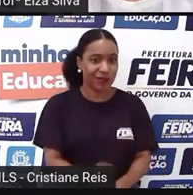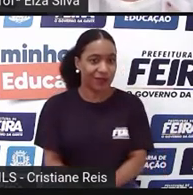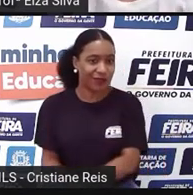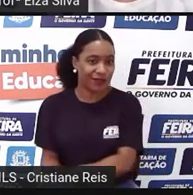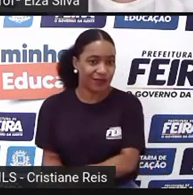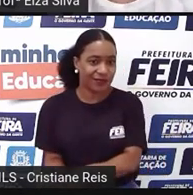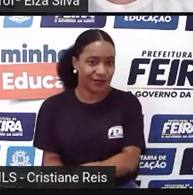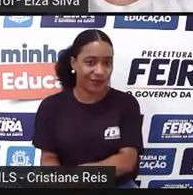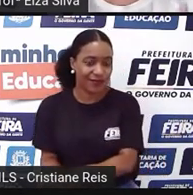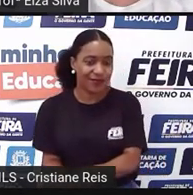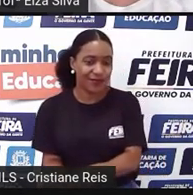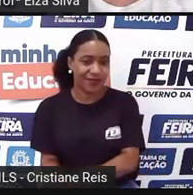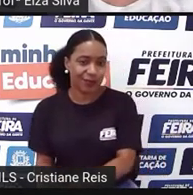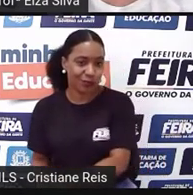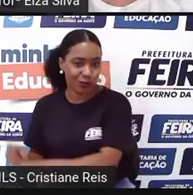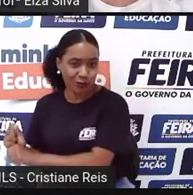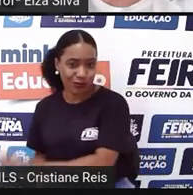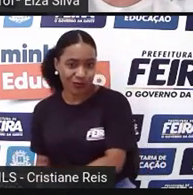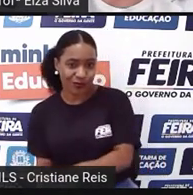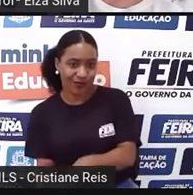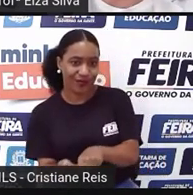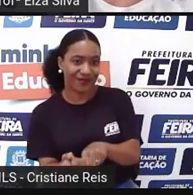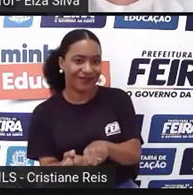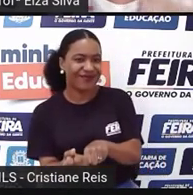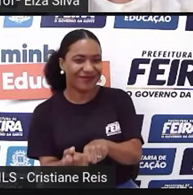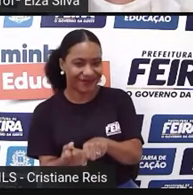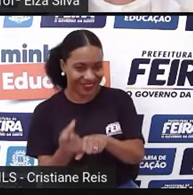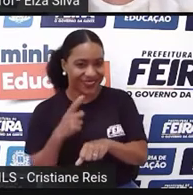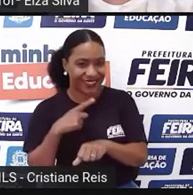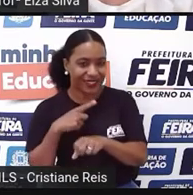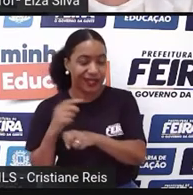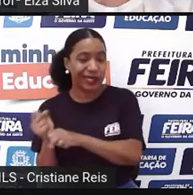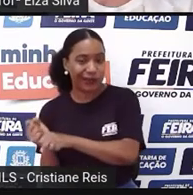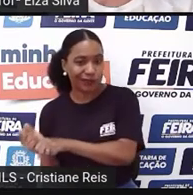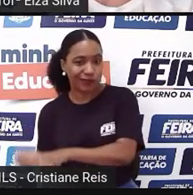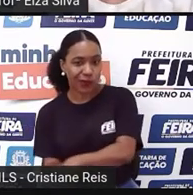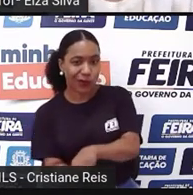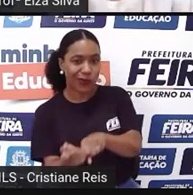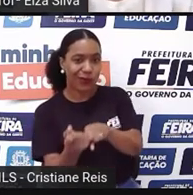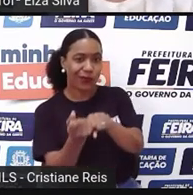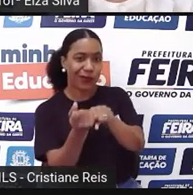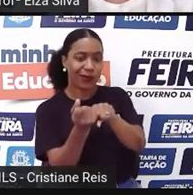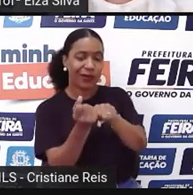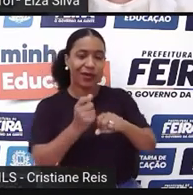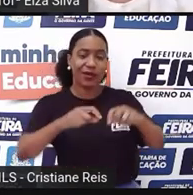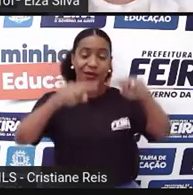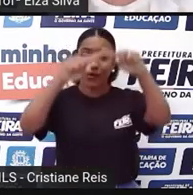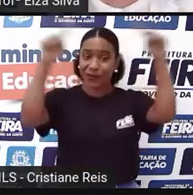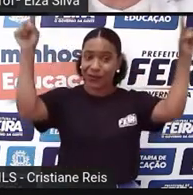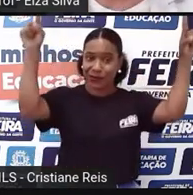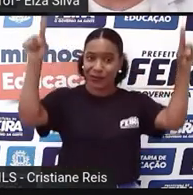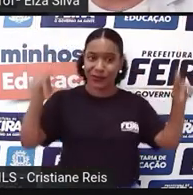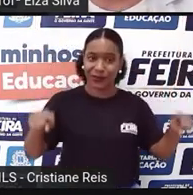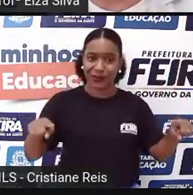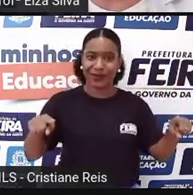então conduzirão a bola com esse taco até fazer pontos na rede, que a gente chama de gol, não é?